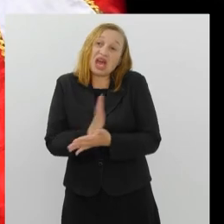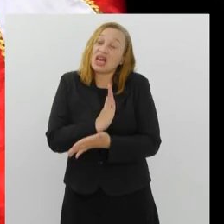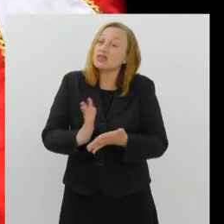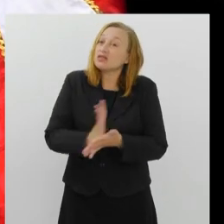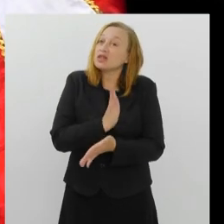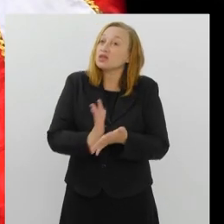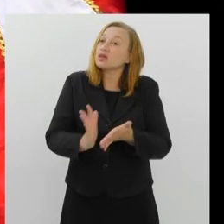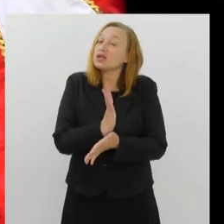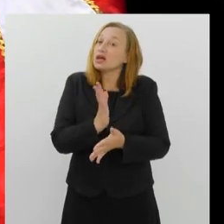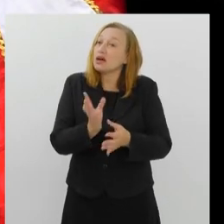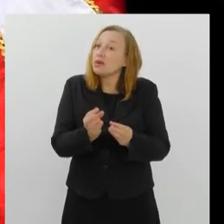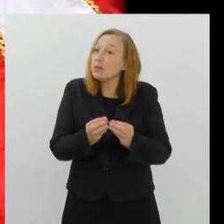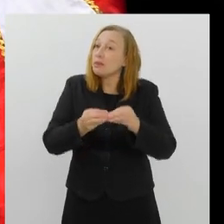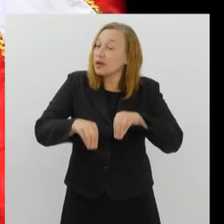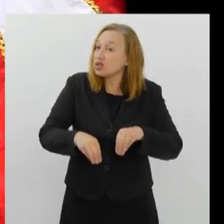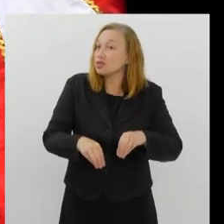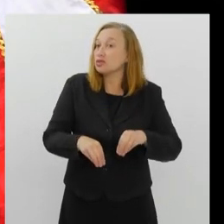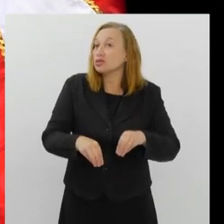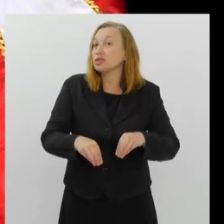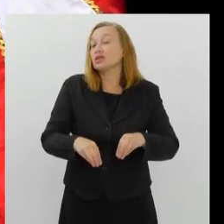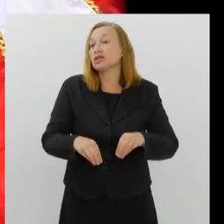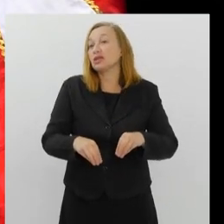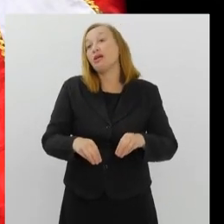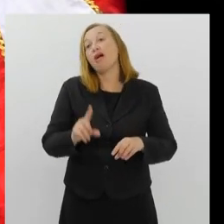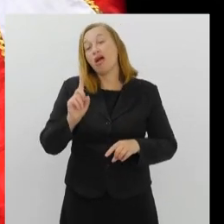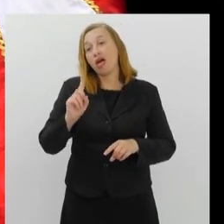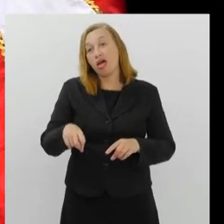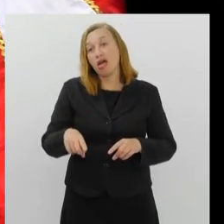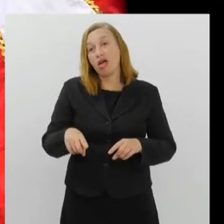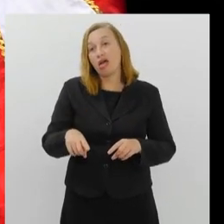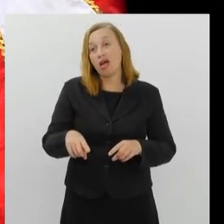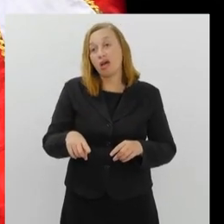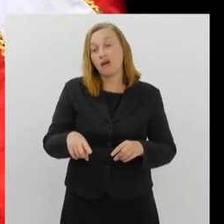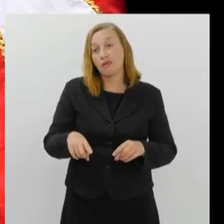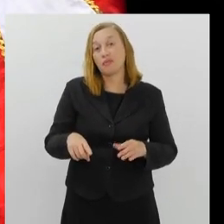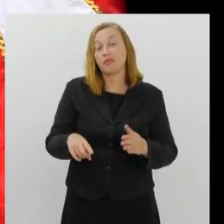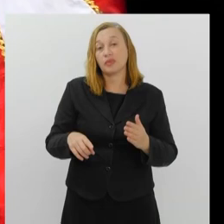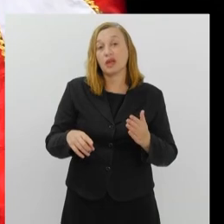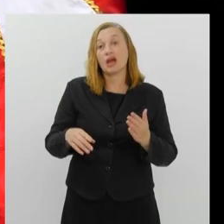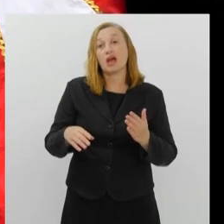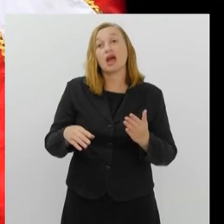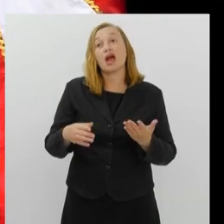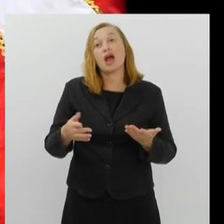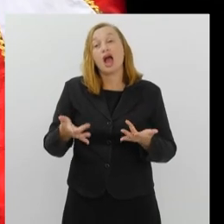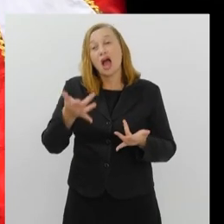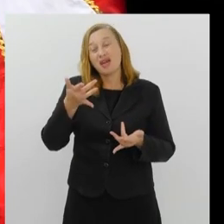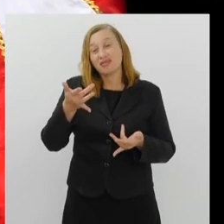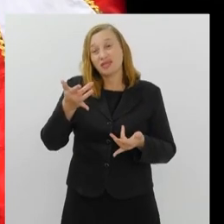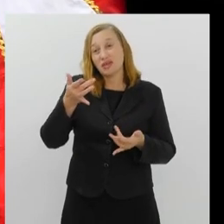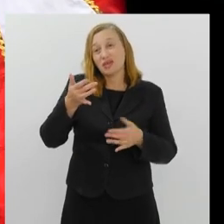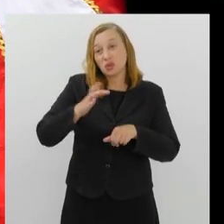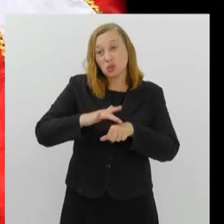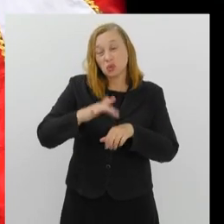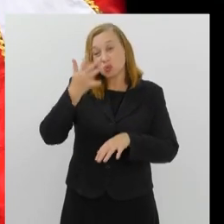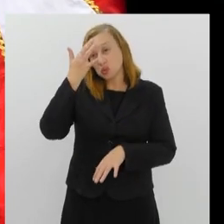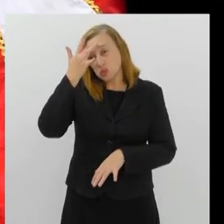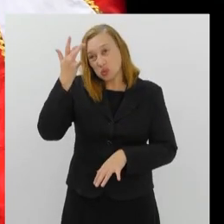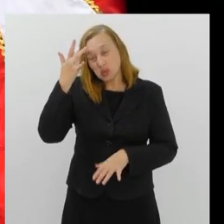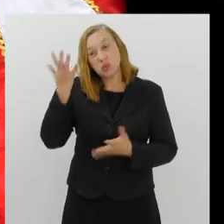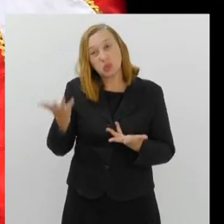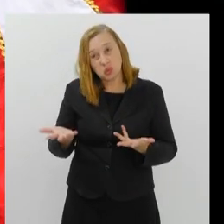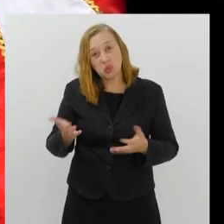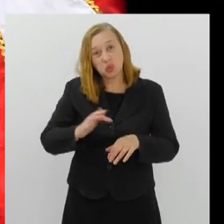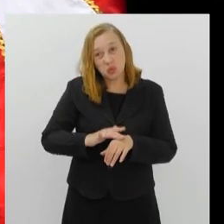das vezes o que acaba sabotando a si mesmo é o seu próprio psicológico. Também ter uma rede de apoio ali sempre com você. Eu, graças a Deus, tenho a minha